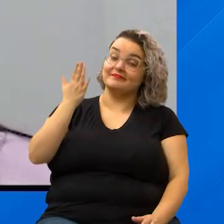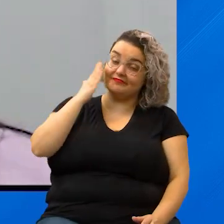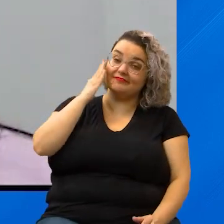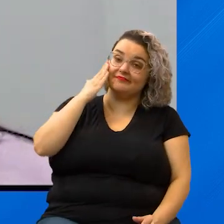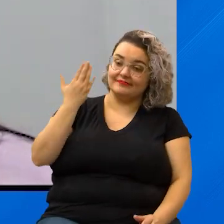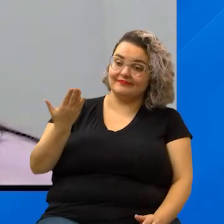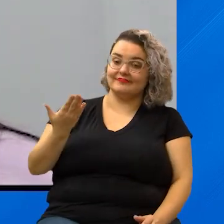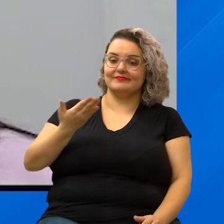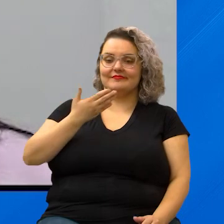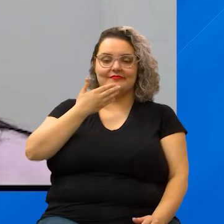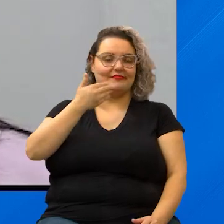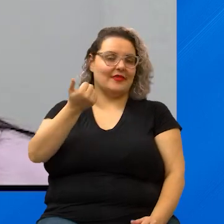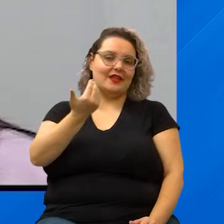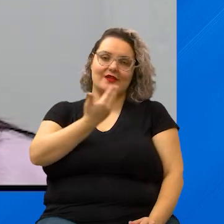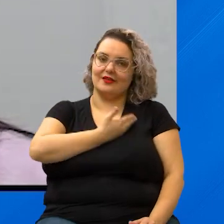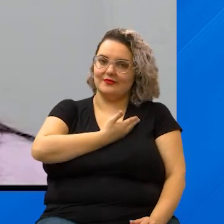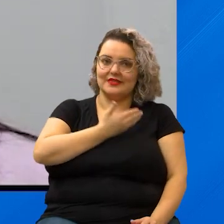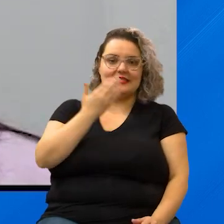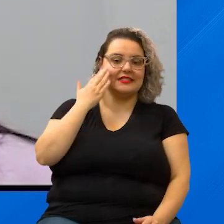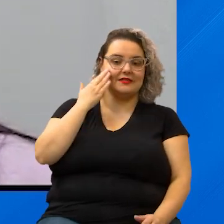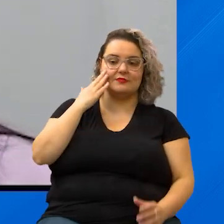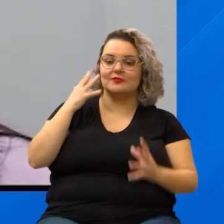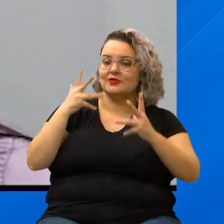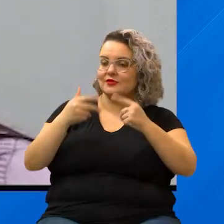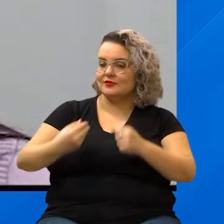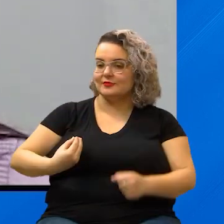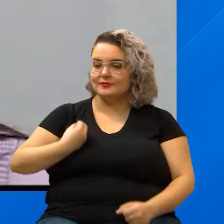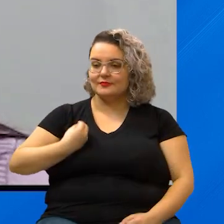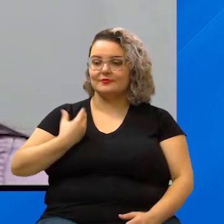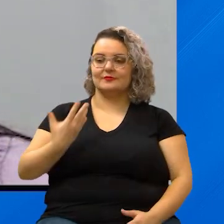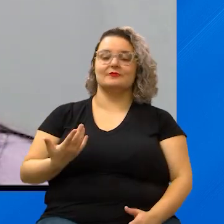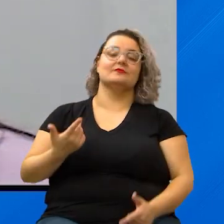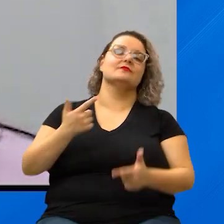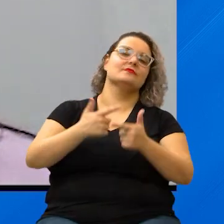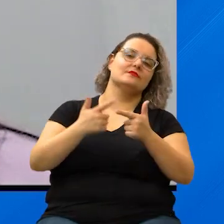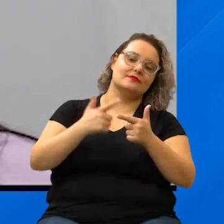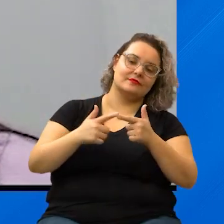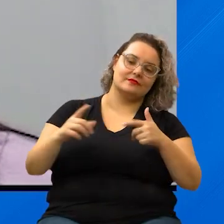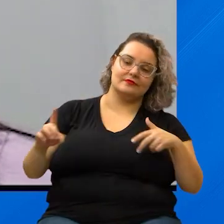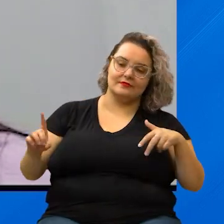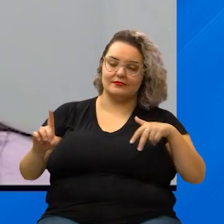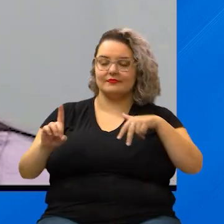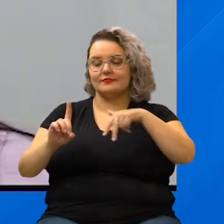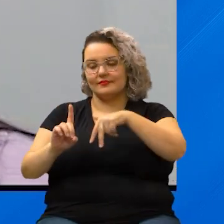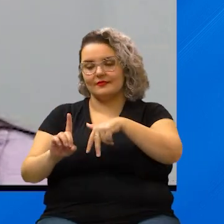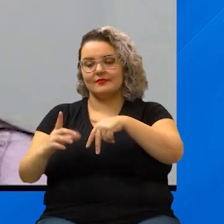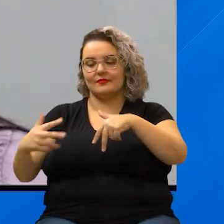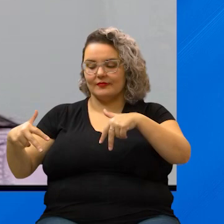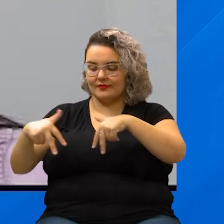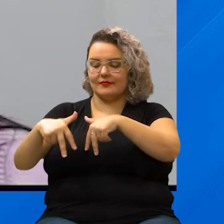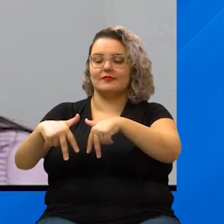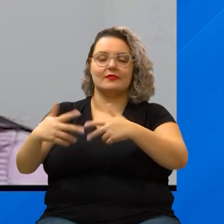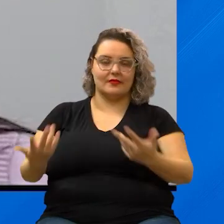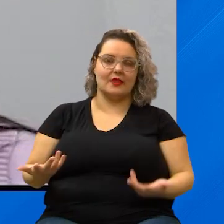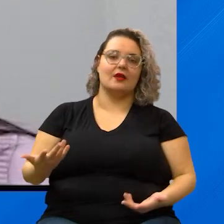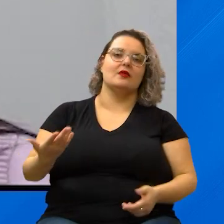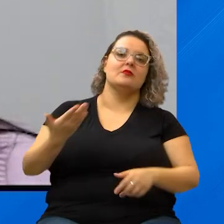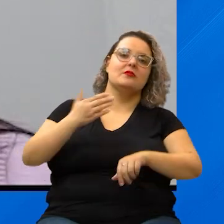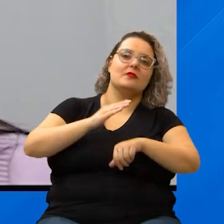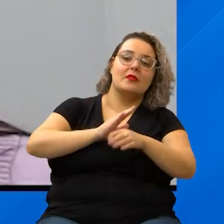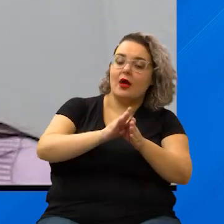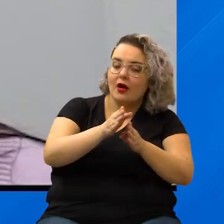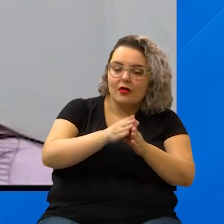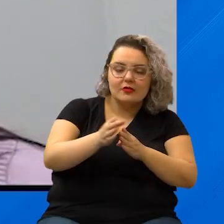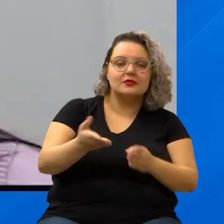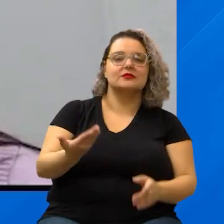que você sabe, né? Você é o meu melhor amigo, você sabe de tudo da minha vida. Quando tem algum problema, eu vou me aconselhar com você, mas não como marido,